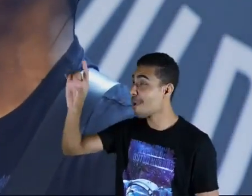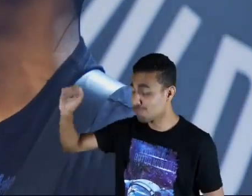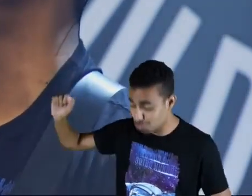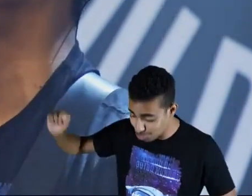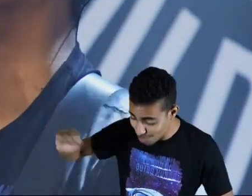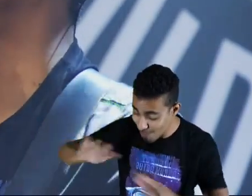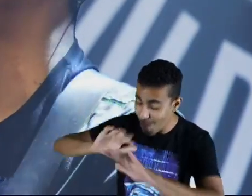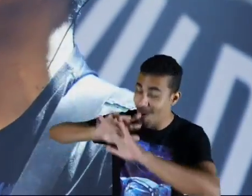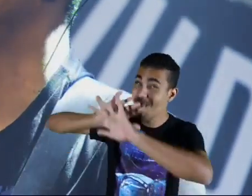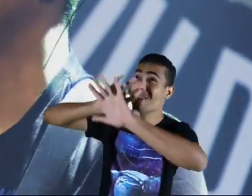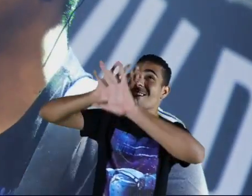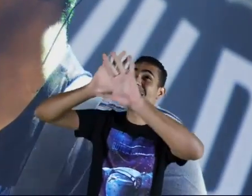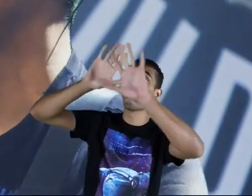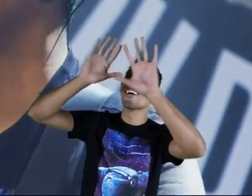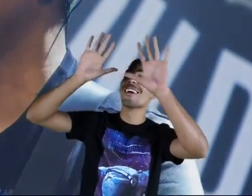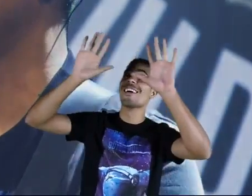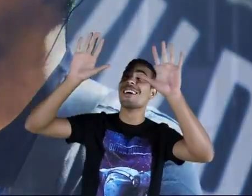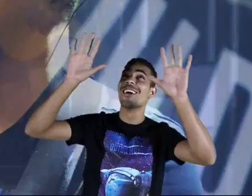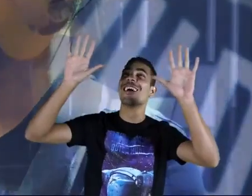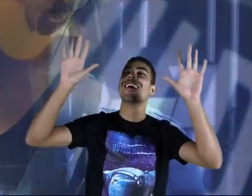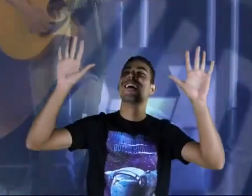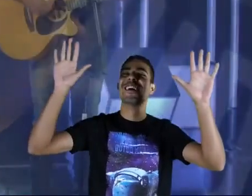ti damos glória.